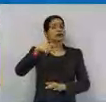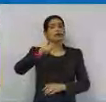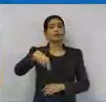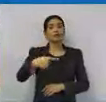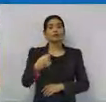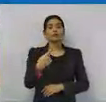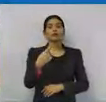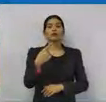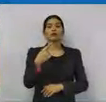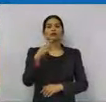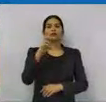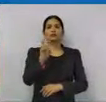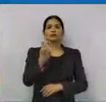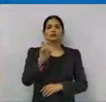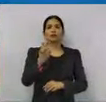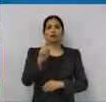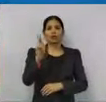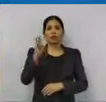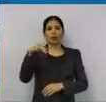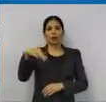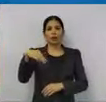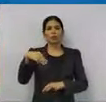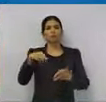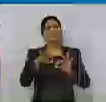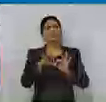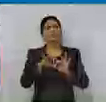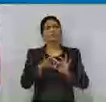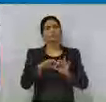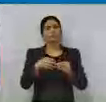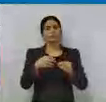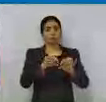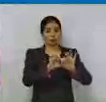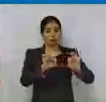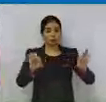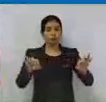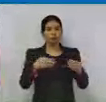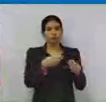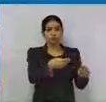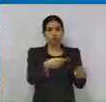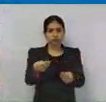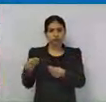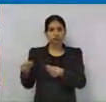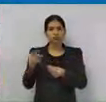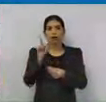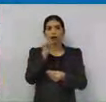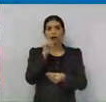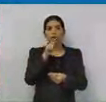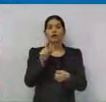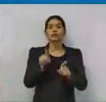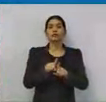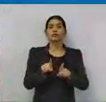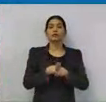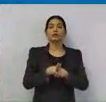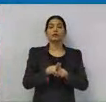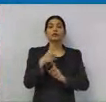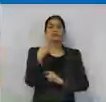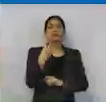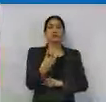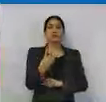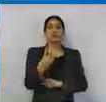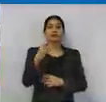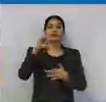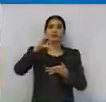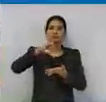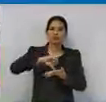97,5 km de rede de distribuição, 3 unidades seriam novos centros de